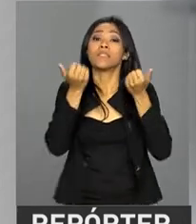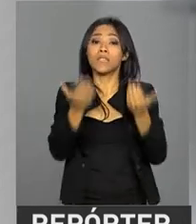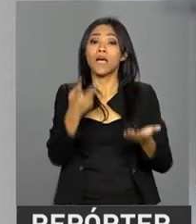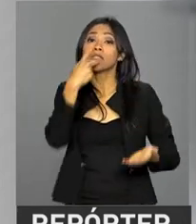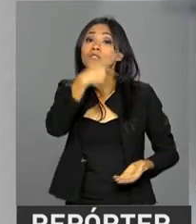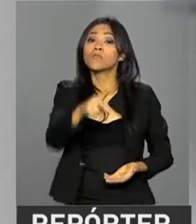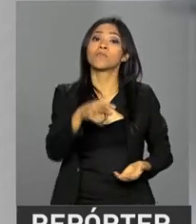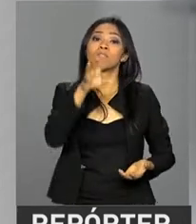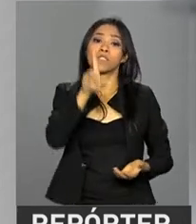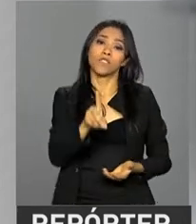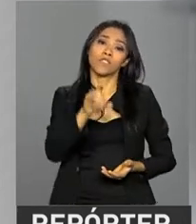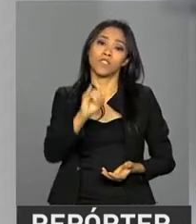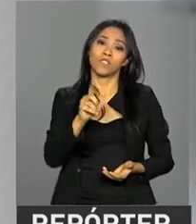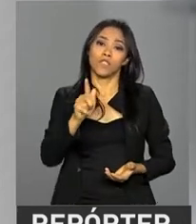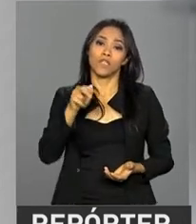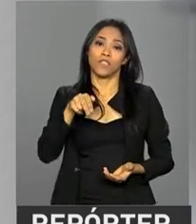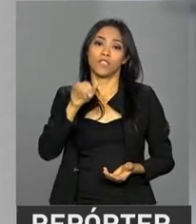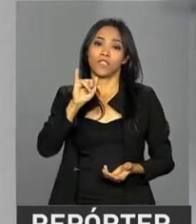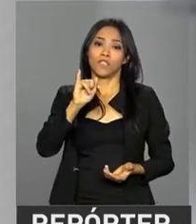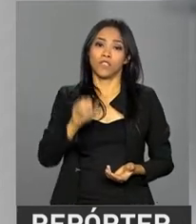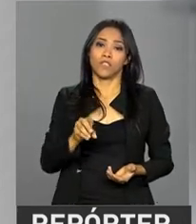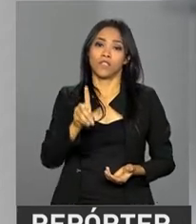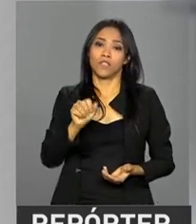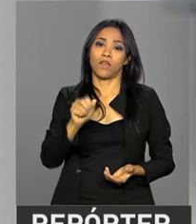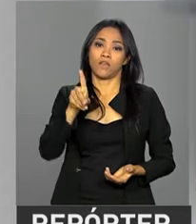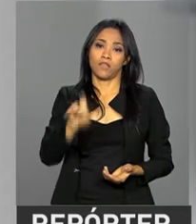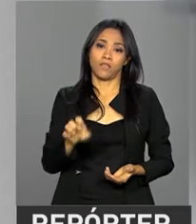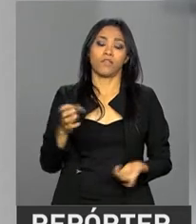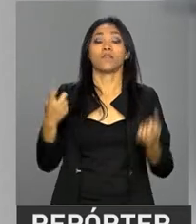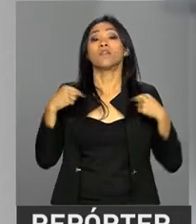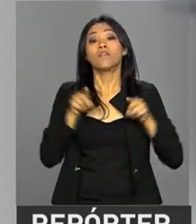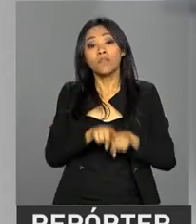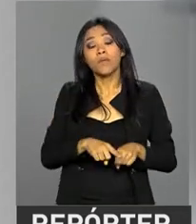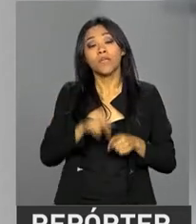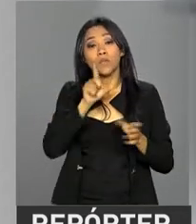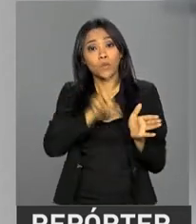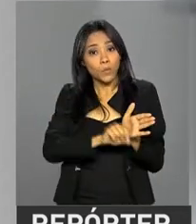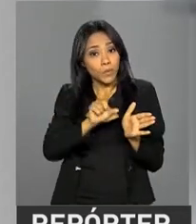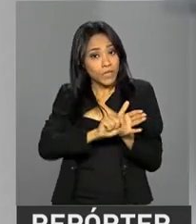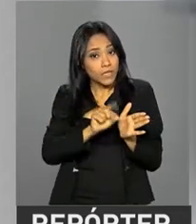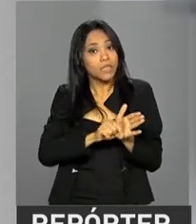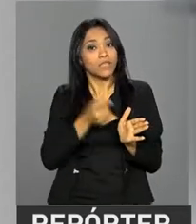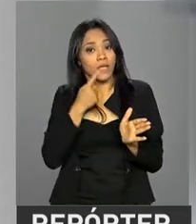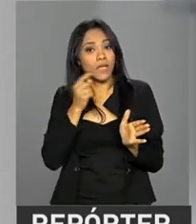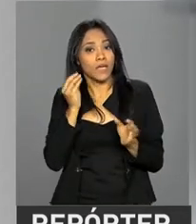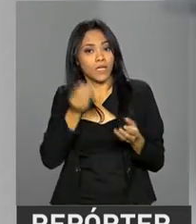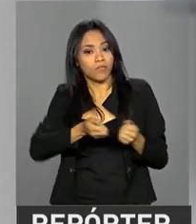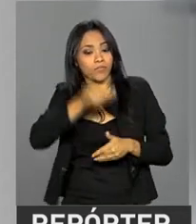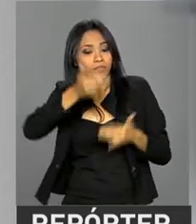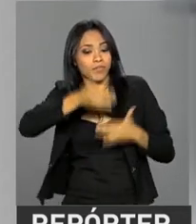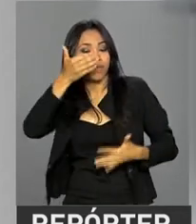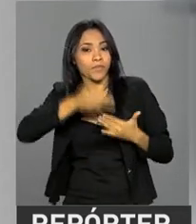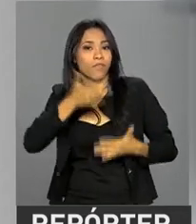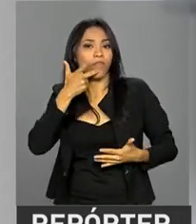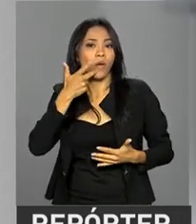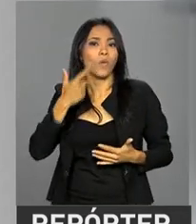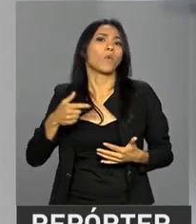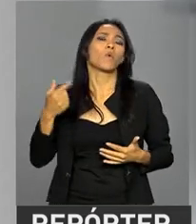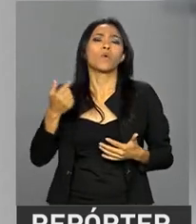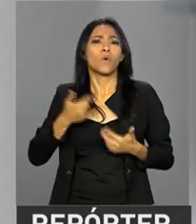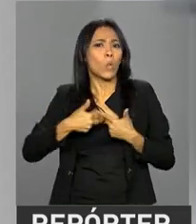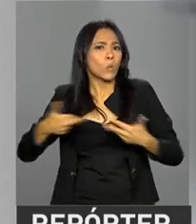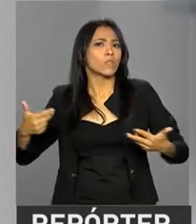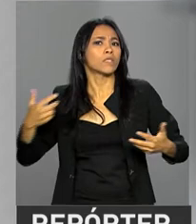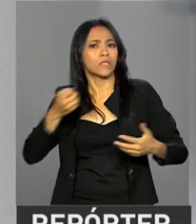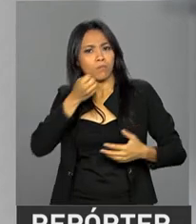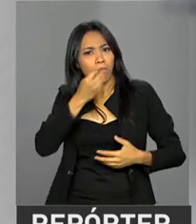sociais nessas publicações feitas agora pela manhã no twitter ele disse aí ele lembrou indicadores positivos da economia brasileira destacou que ontem